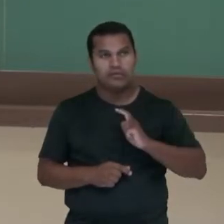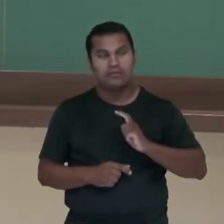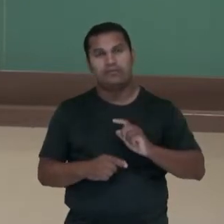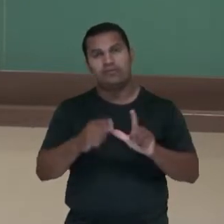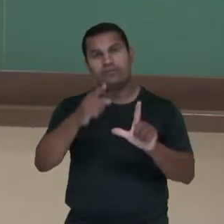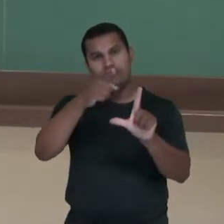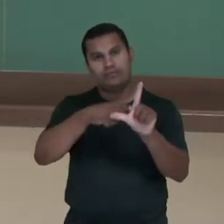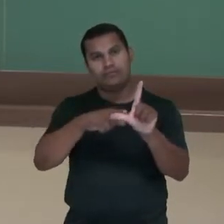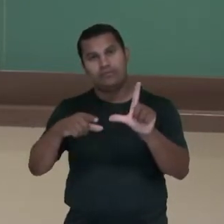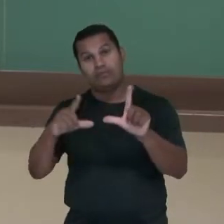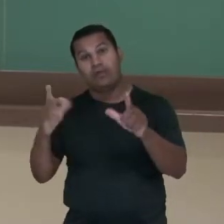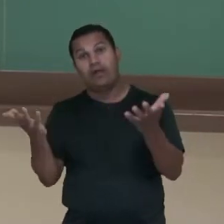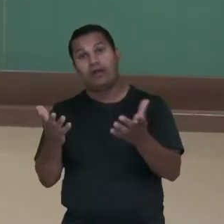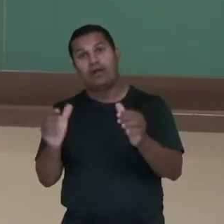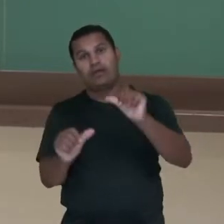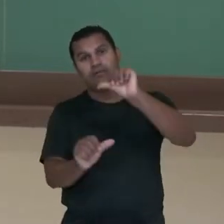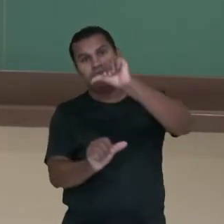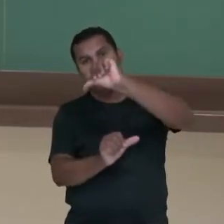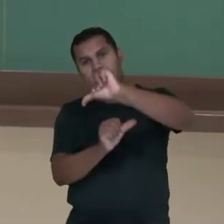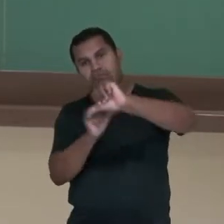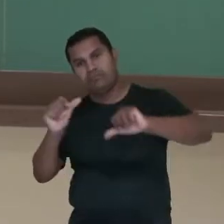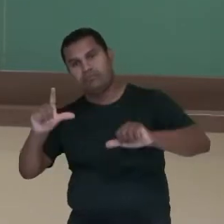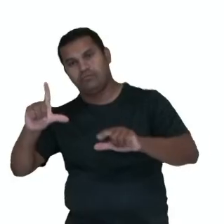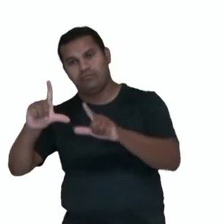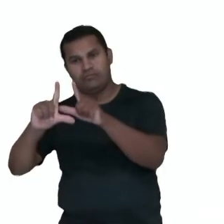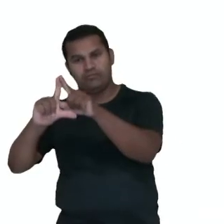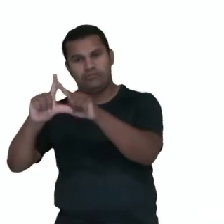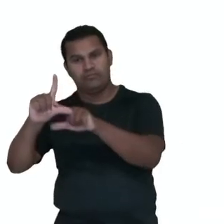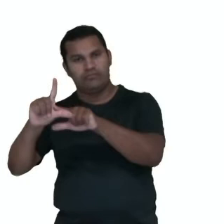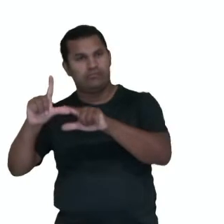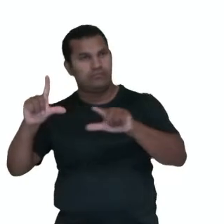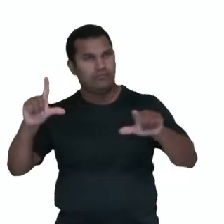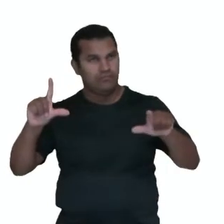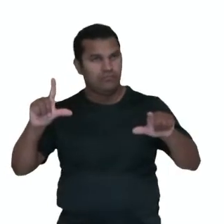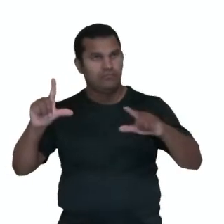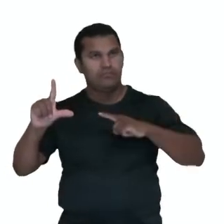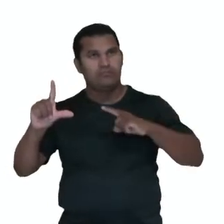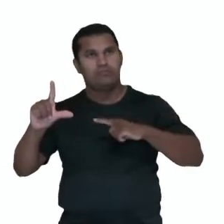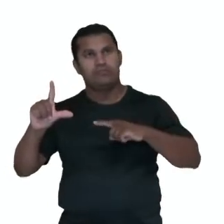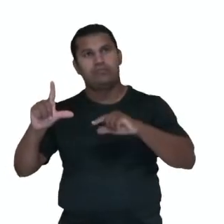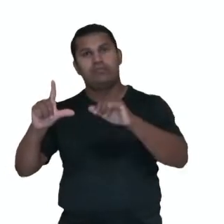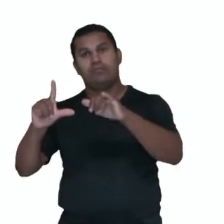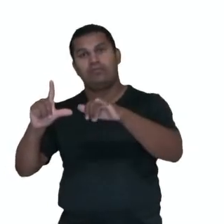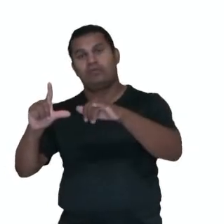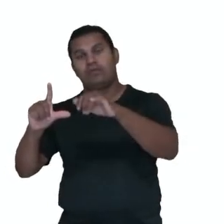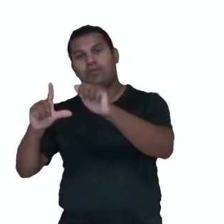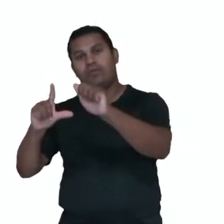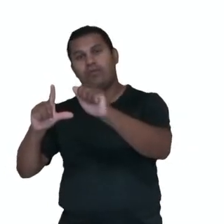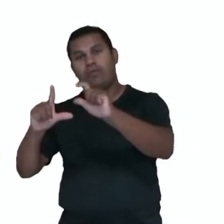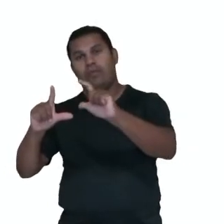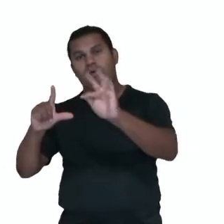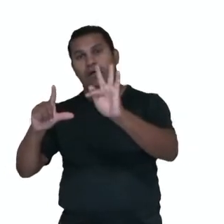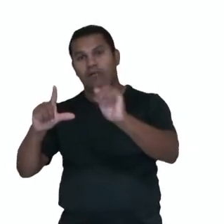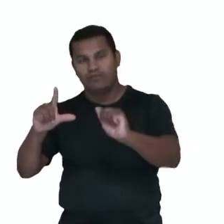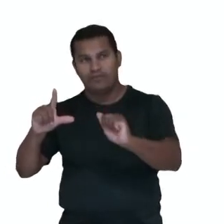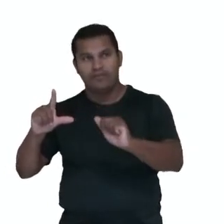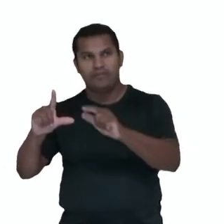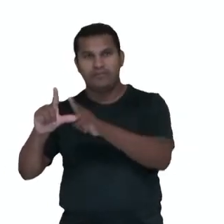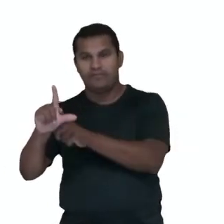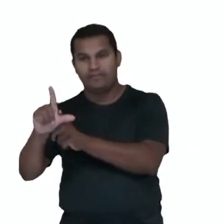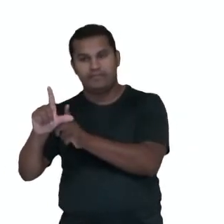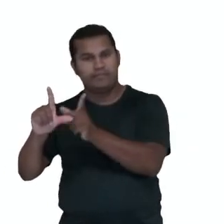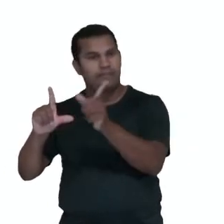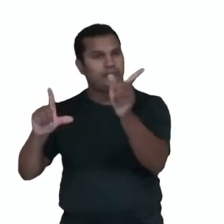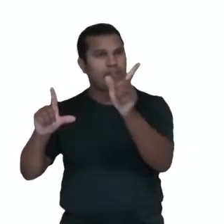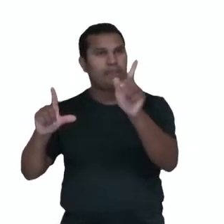90 graus, onde o oposto é a hipotenusa e o cateto adjacente está no outro lado.